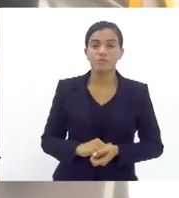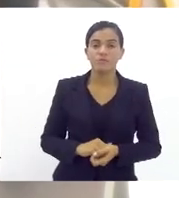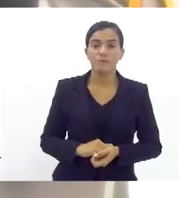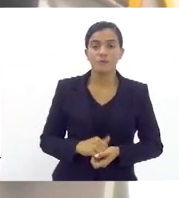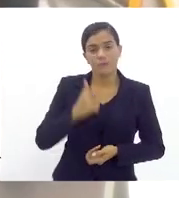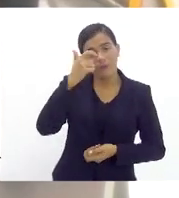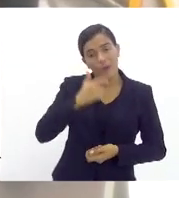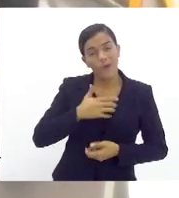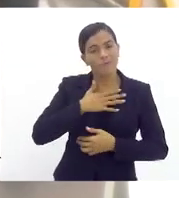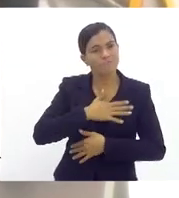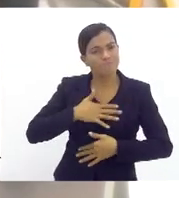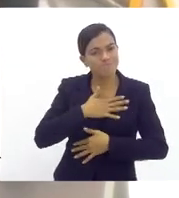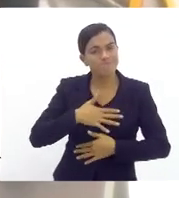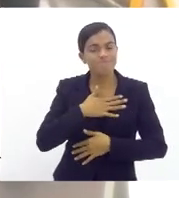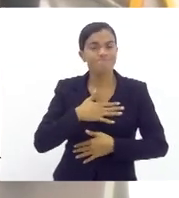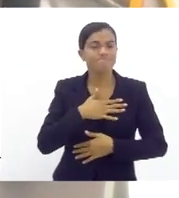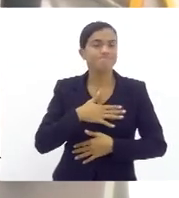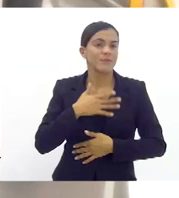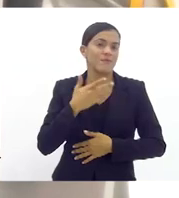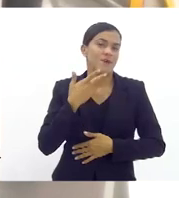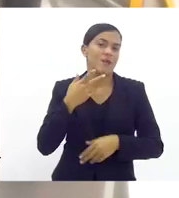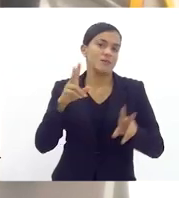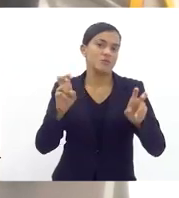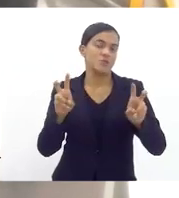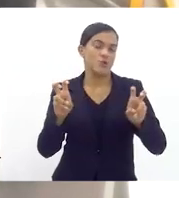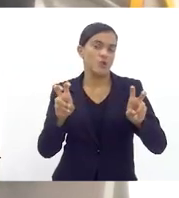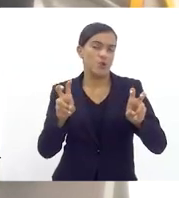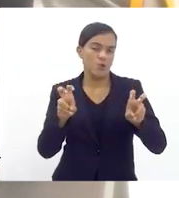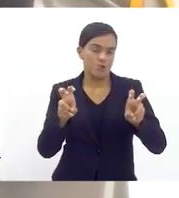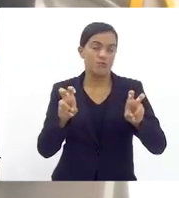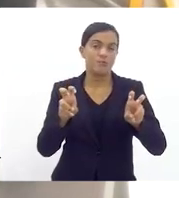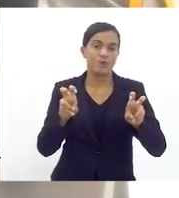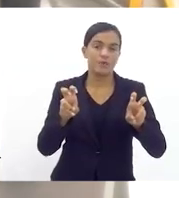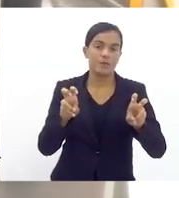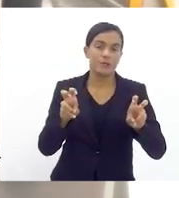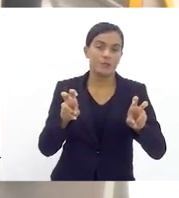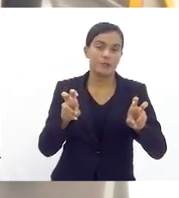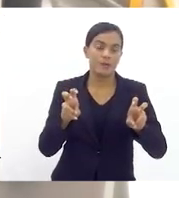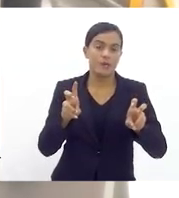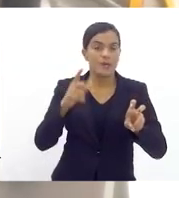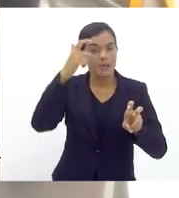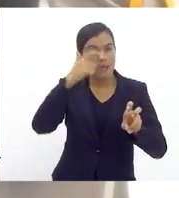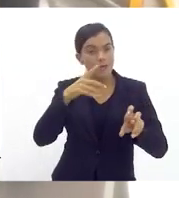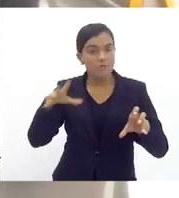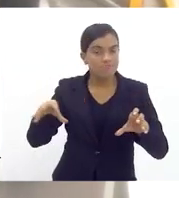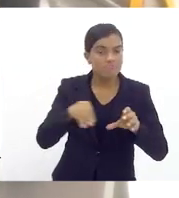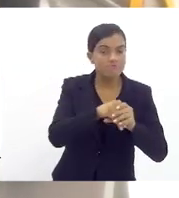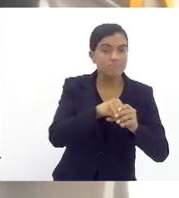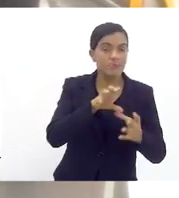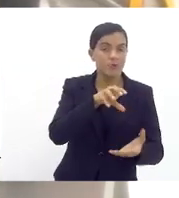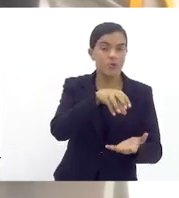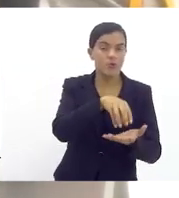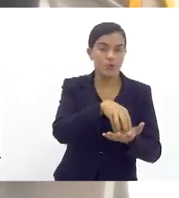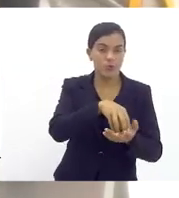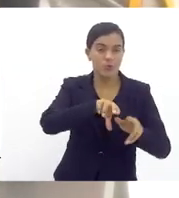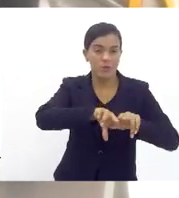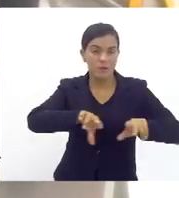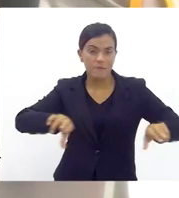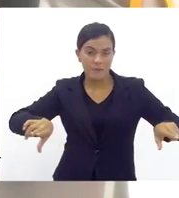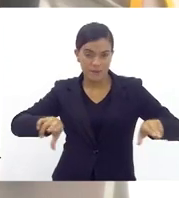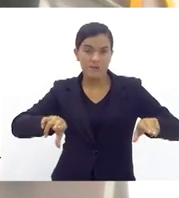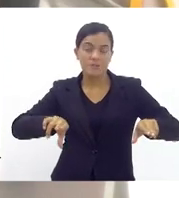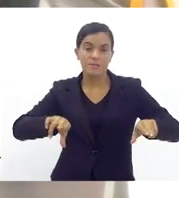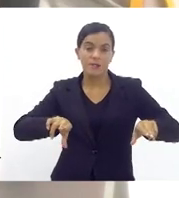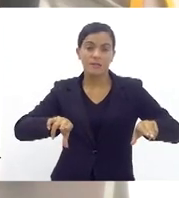E eu gostaria muito de tocar num assunto que eu entro nesse núcleo de diversidade sexual com uma